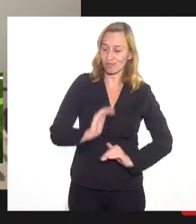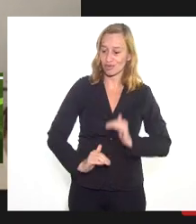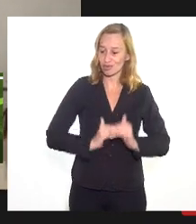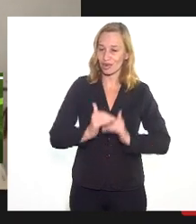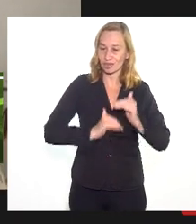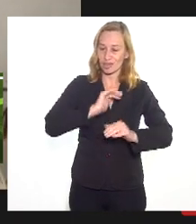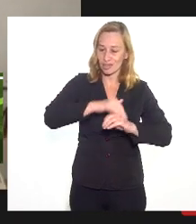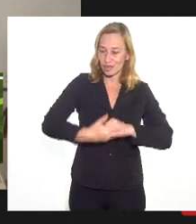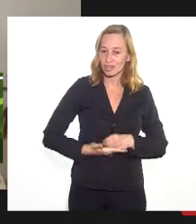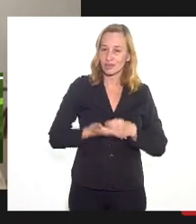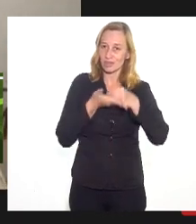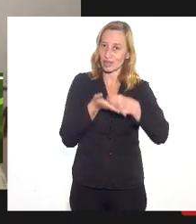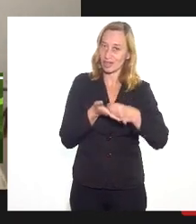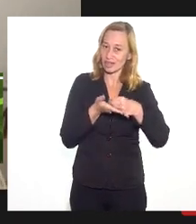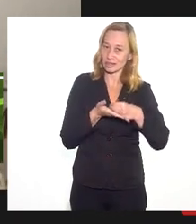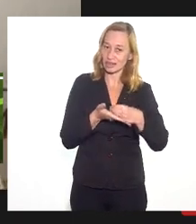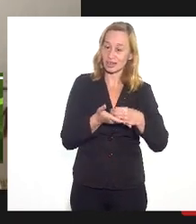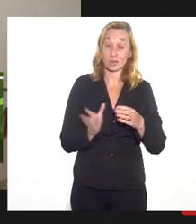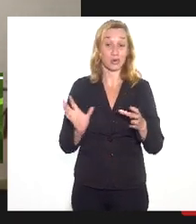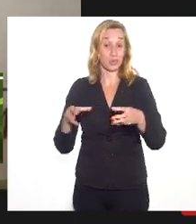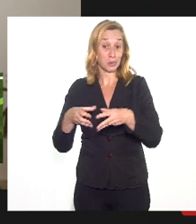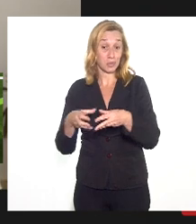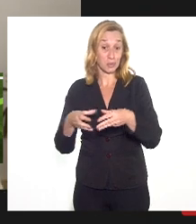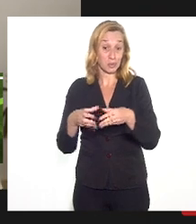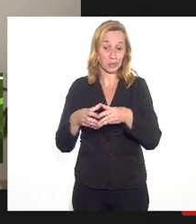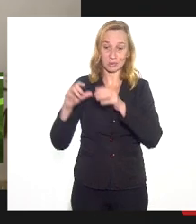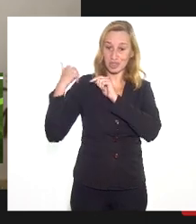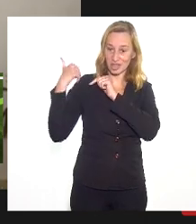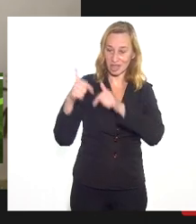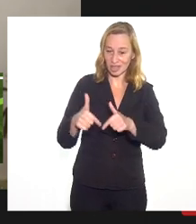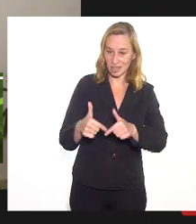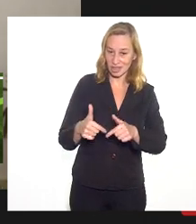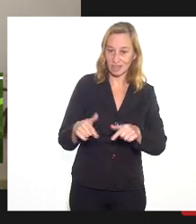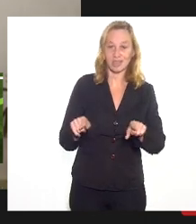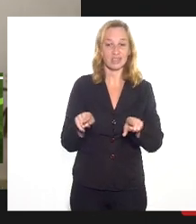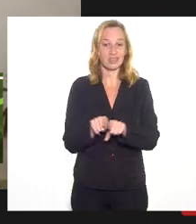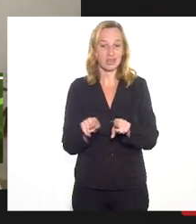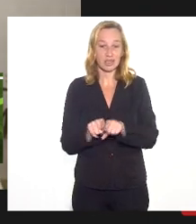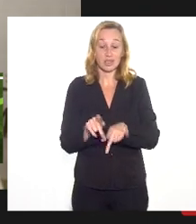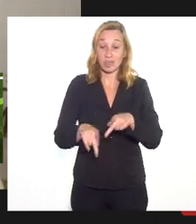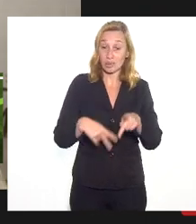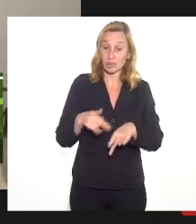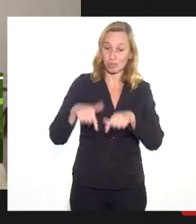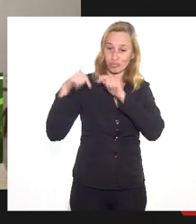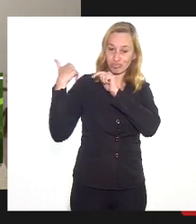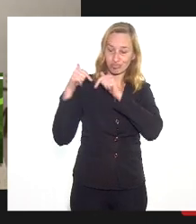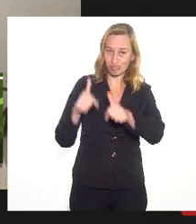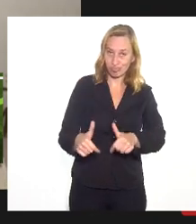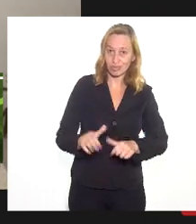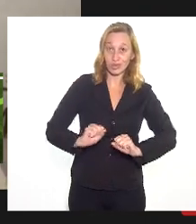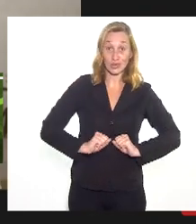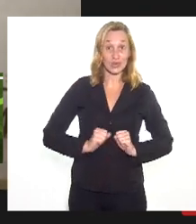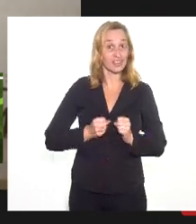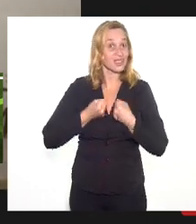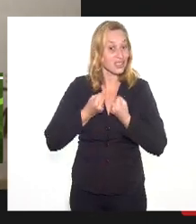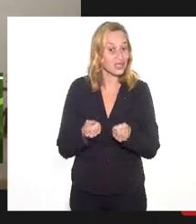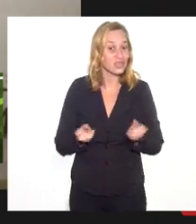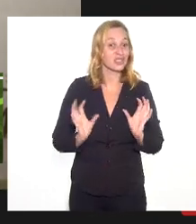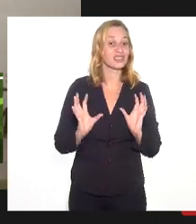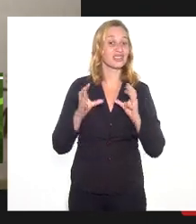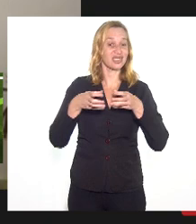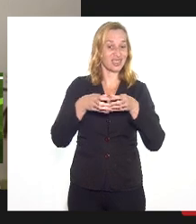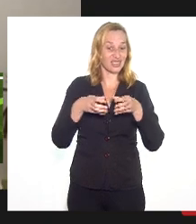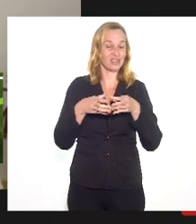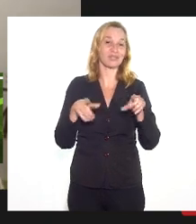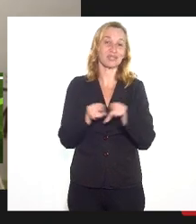desenvolvimento sustentável para as comunidades tradicionais e povos tradicionais, num esforço coletivo